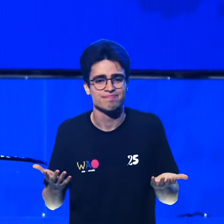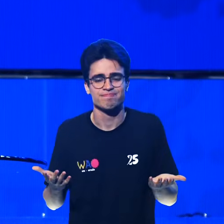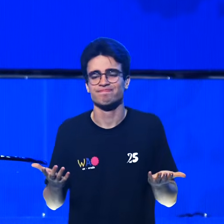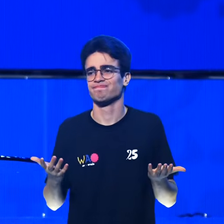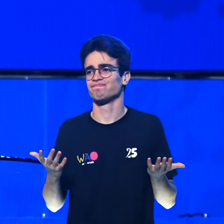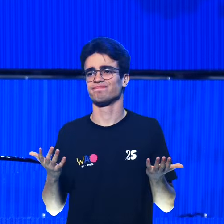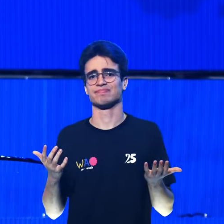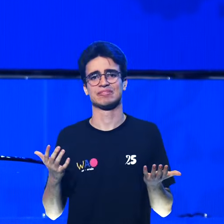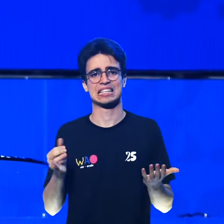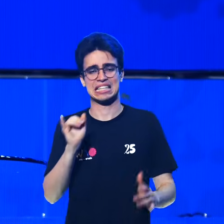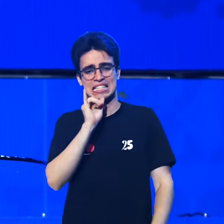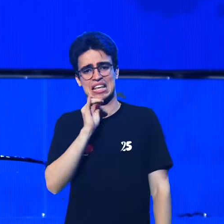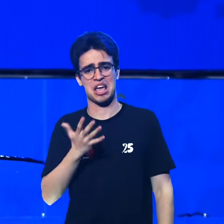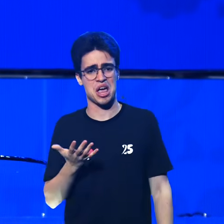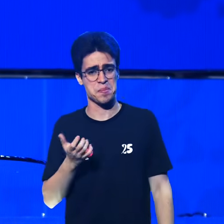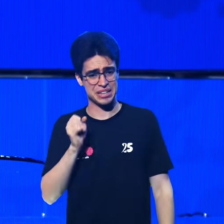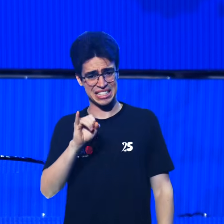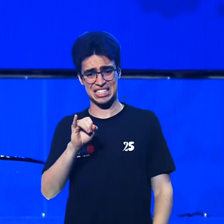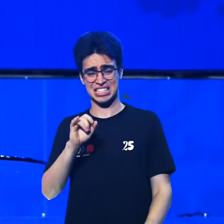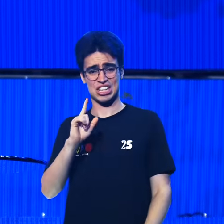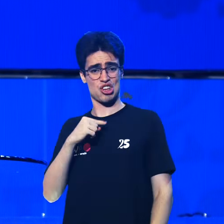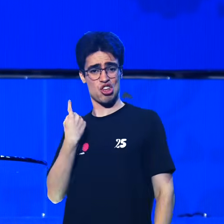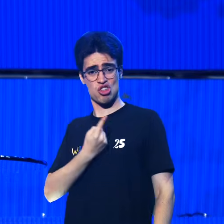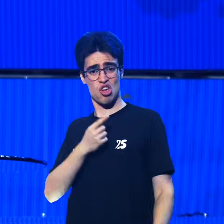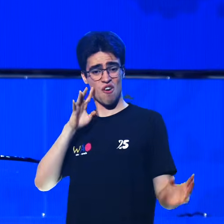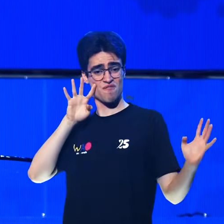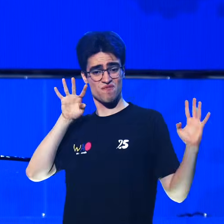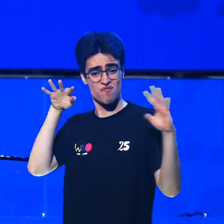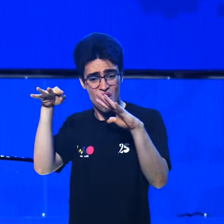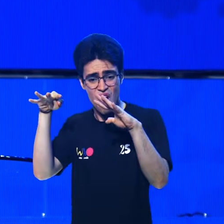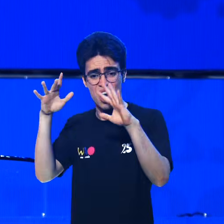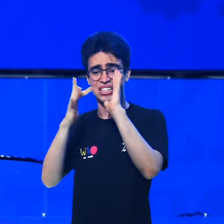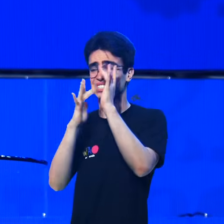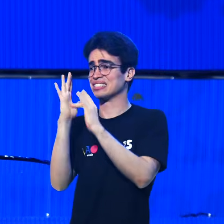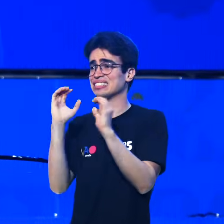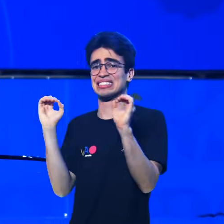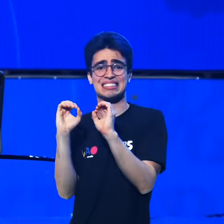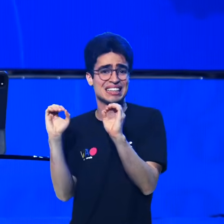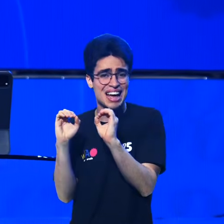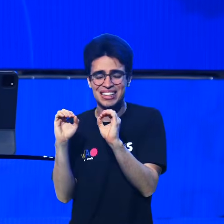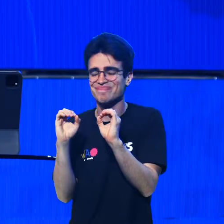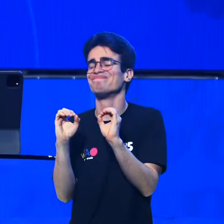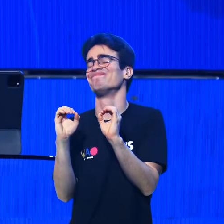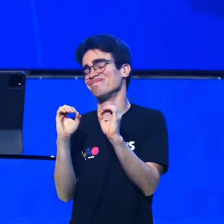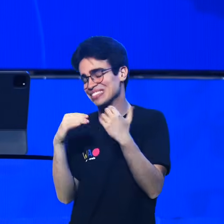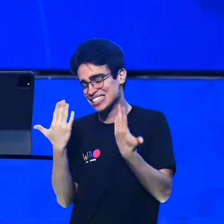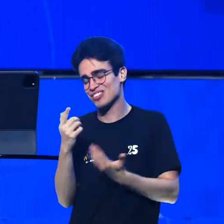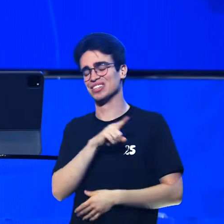se Jesus não está sendo apontado por todo o seu sofrimento, vai ser mais dor ainda.